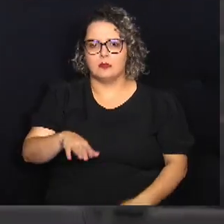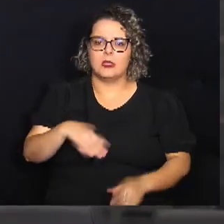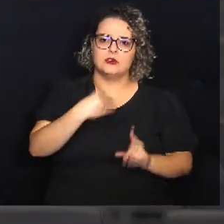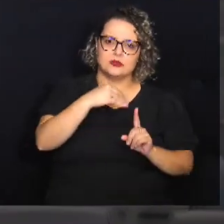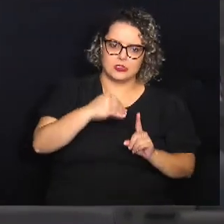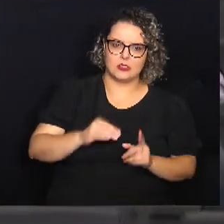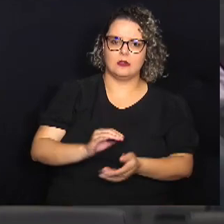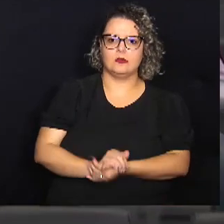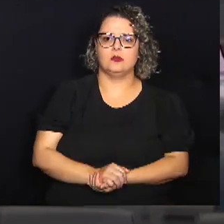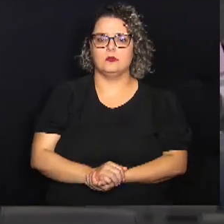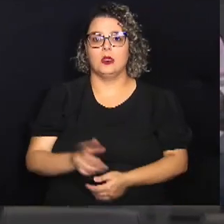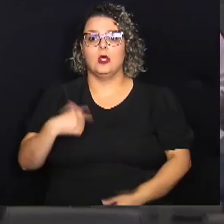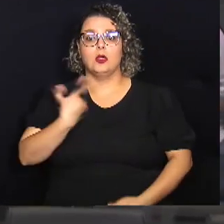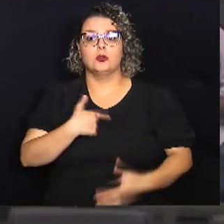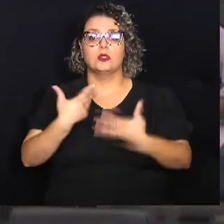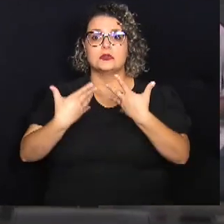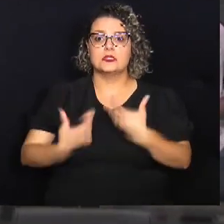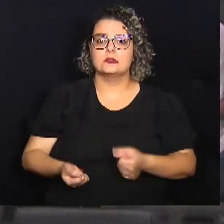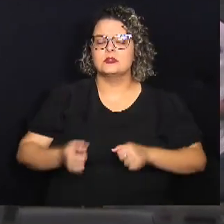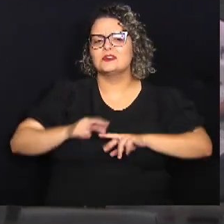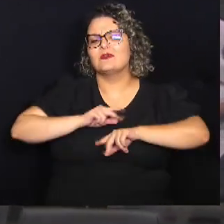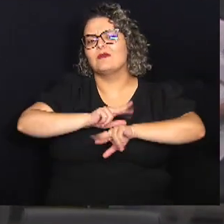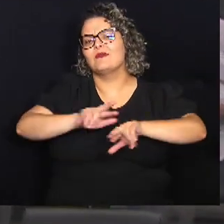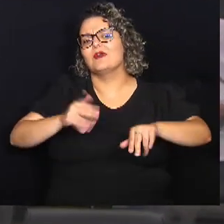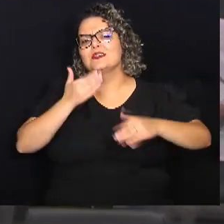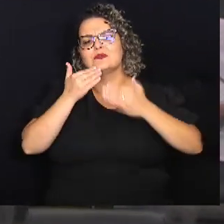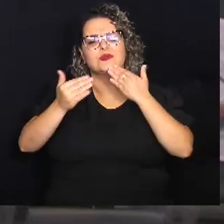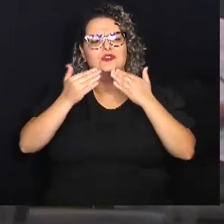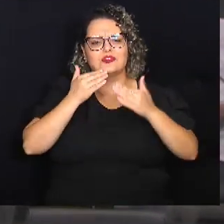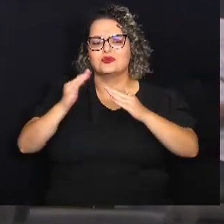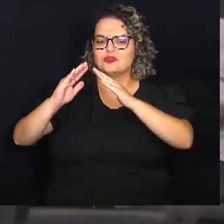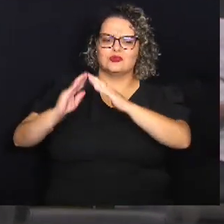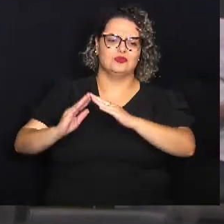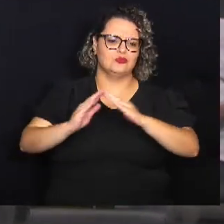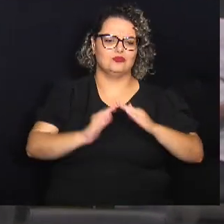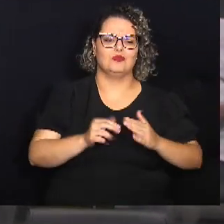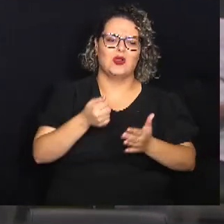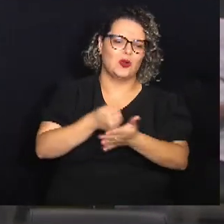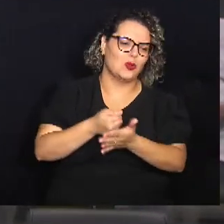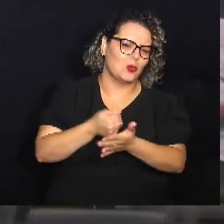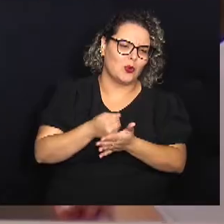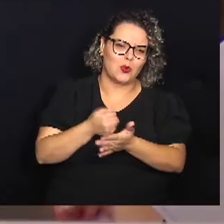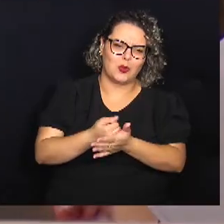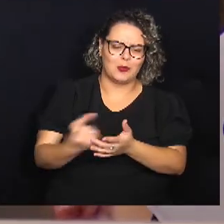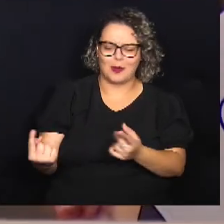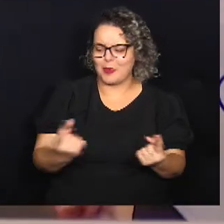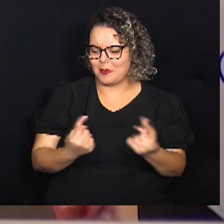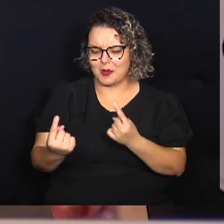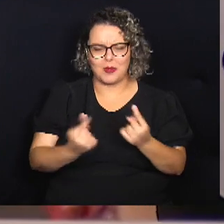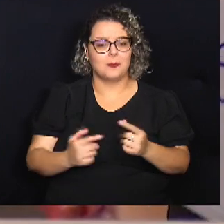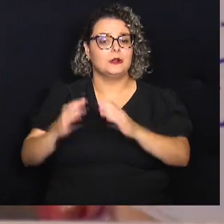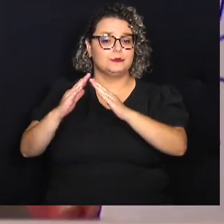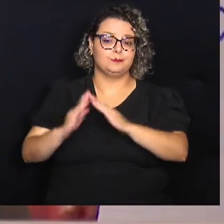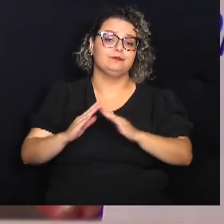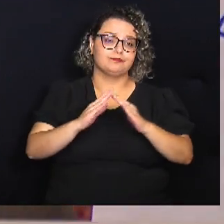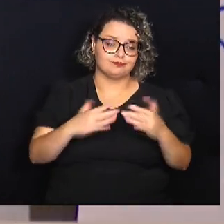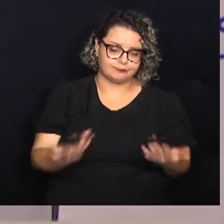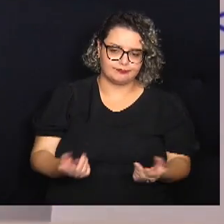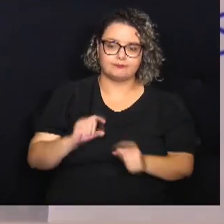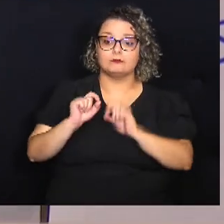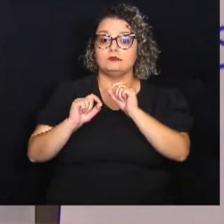cidade. Nós recebemos muitas demandas dos moradores, uma cobrança muito forte por parte dos moradores no sentido